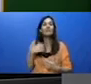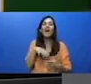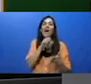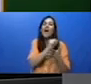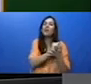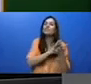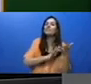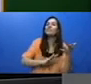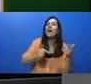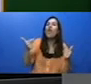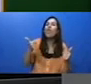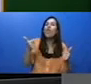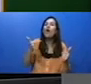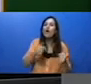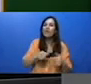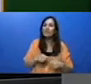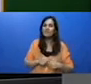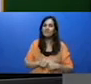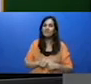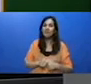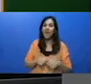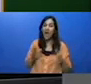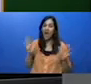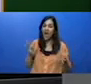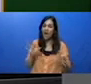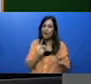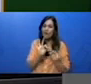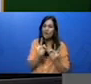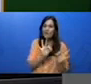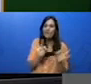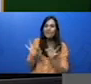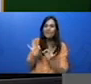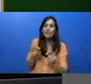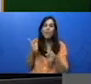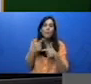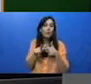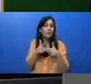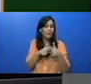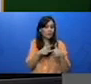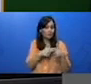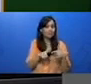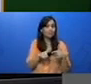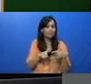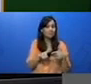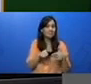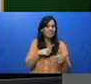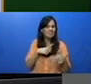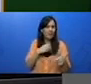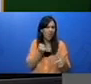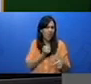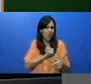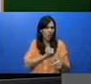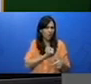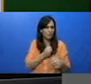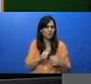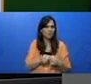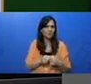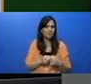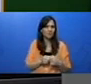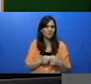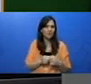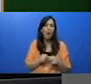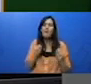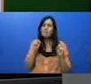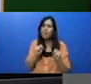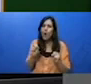Atividade 2. Vamos resolver algumas situações problema que envolvem números. Se preferir,